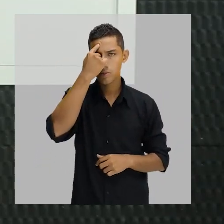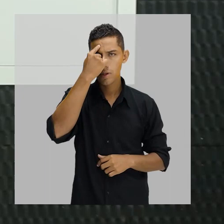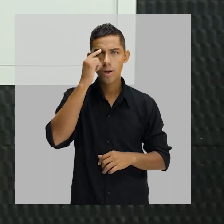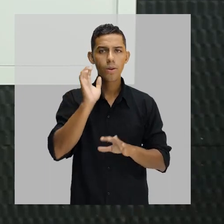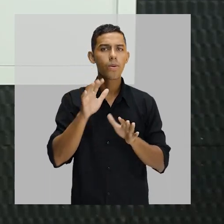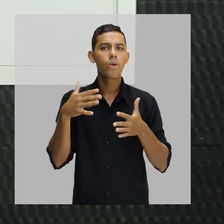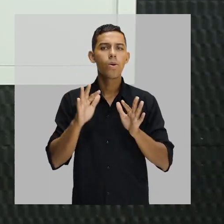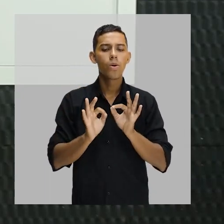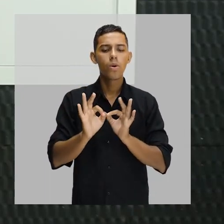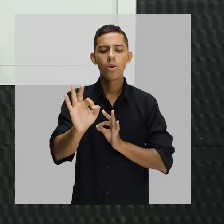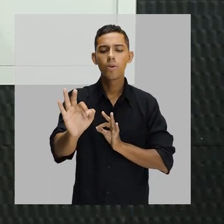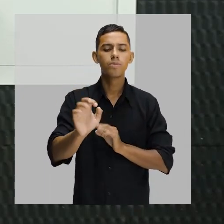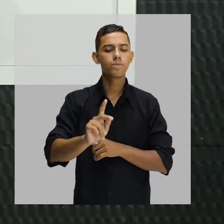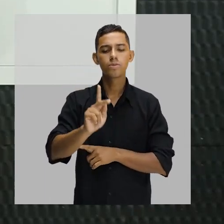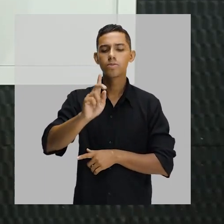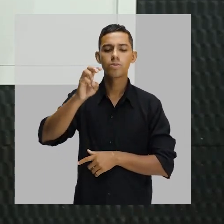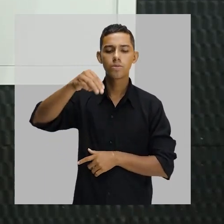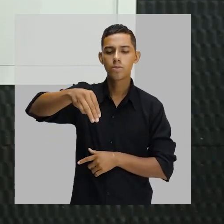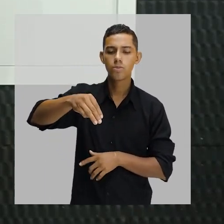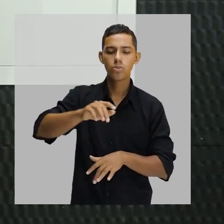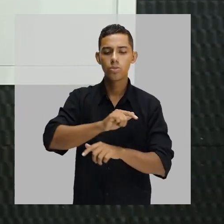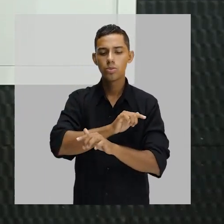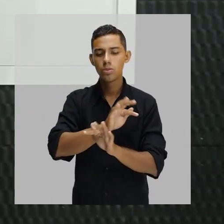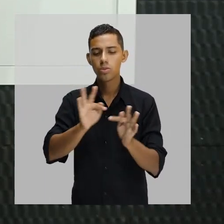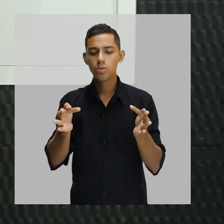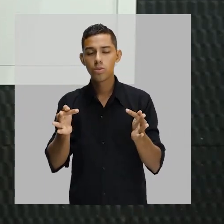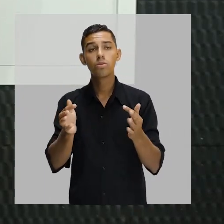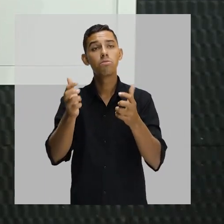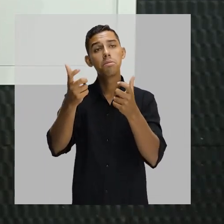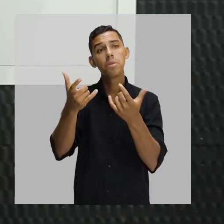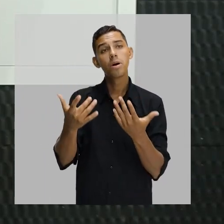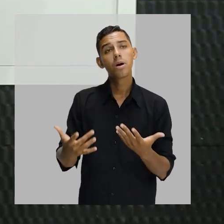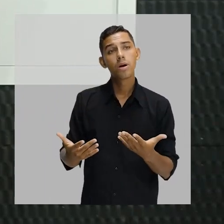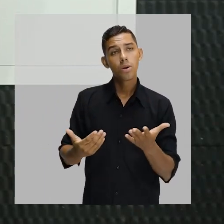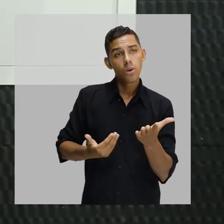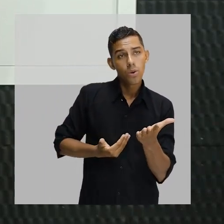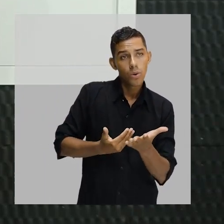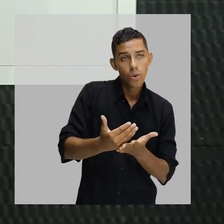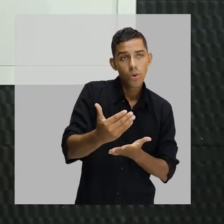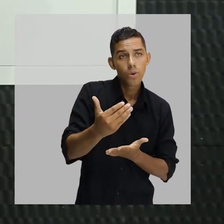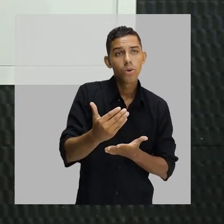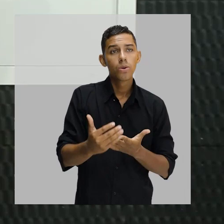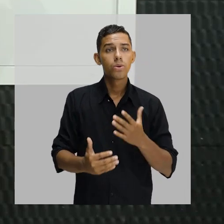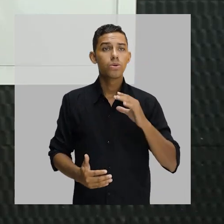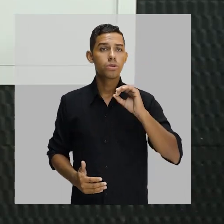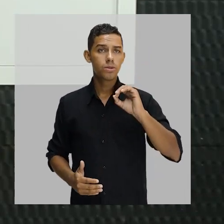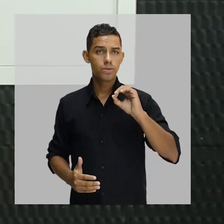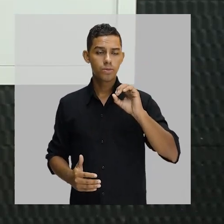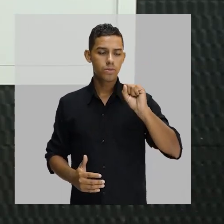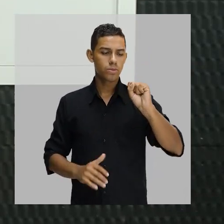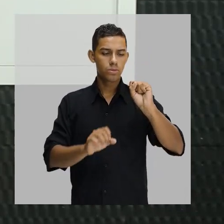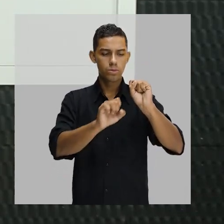bem simples. Porque nós poderíamos, por exemplo, dizer que o espaço inicial ele é igual a zero.